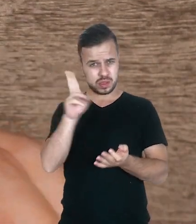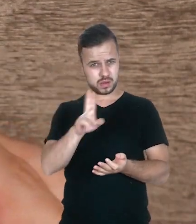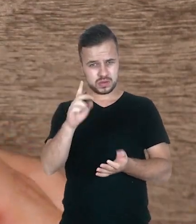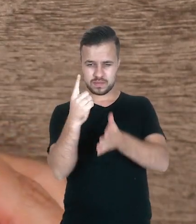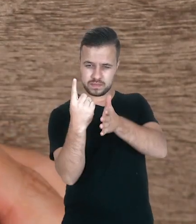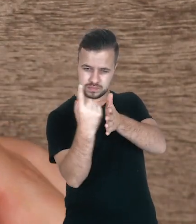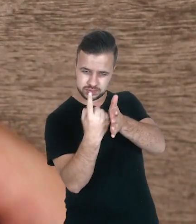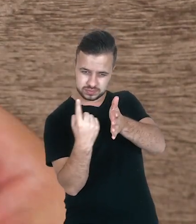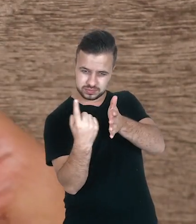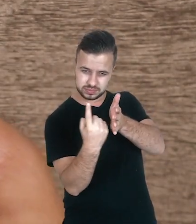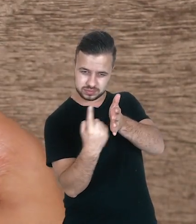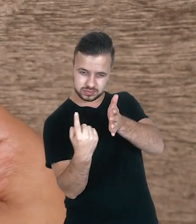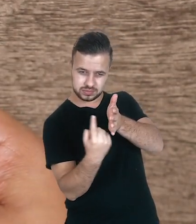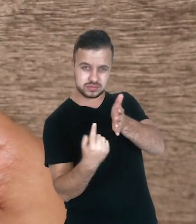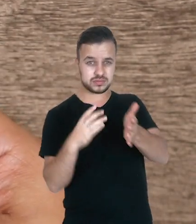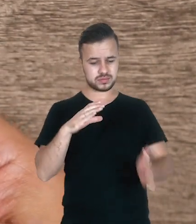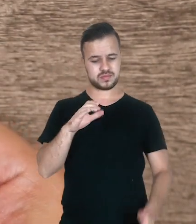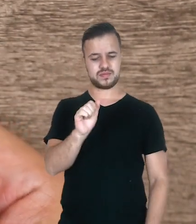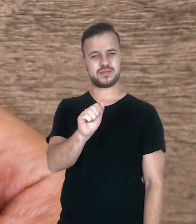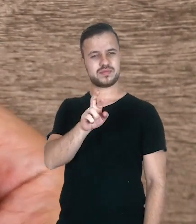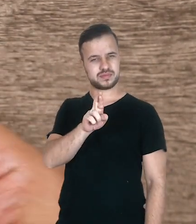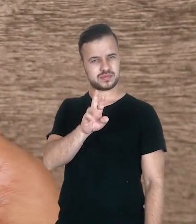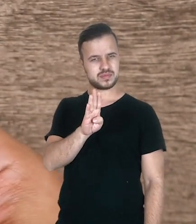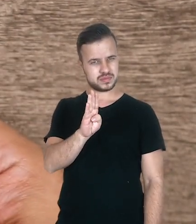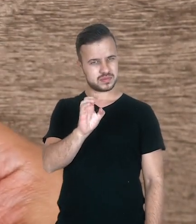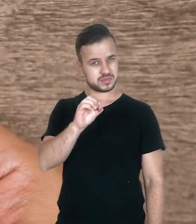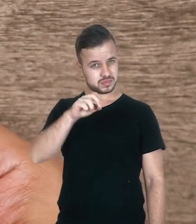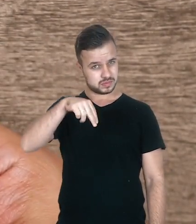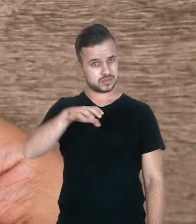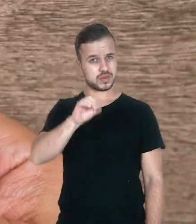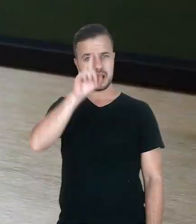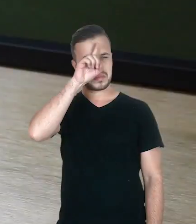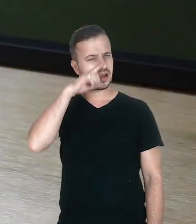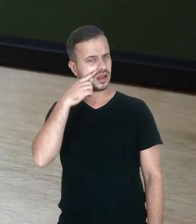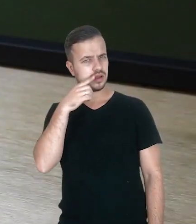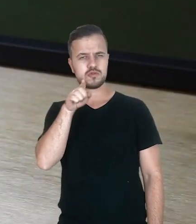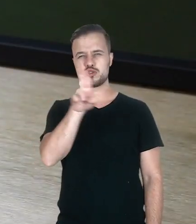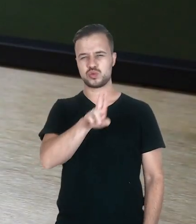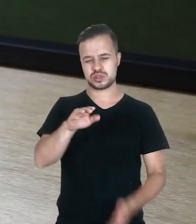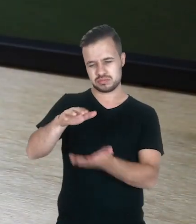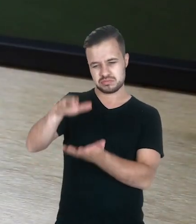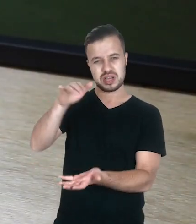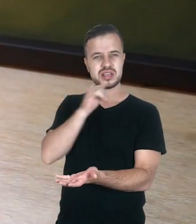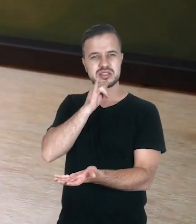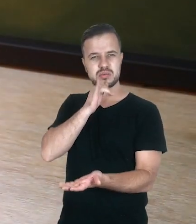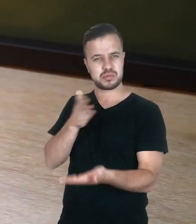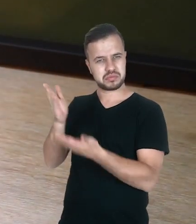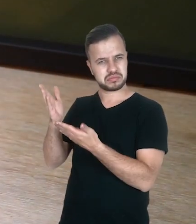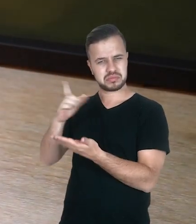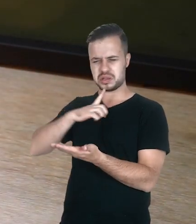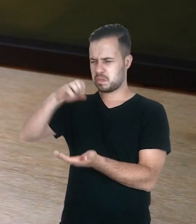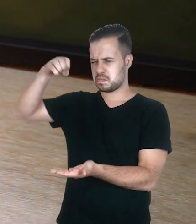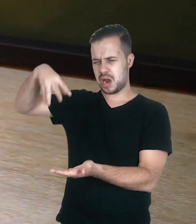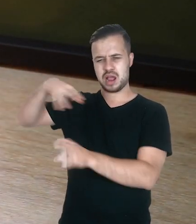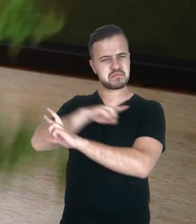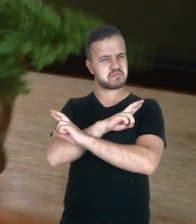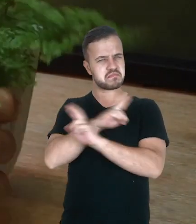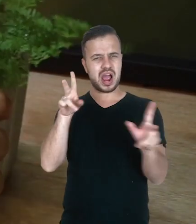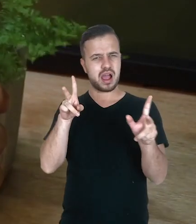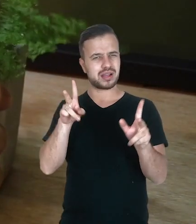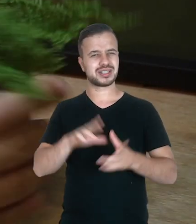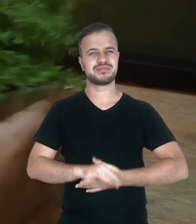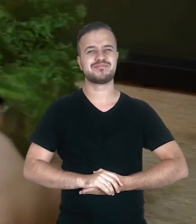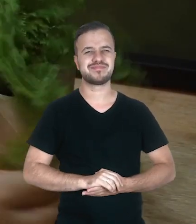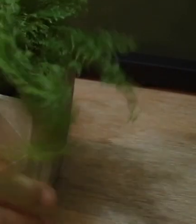carbono. Ela traz aí uma luz amarelada e se você trabalhar com uma luminária bonita como essa, você vai ter um efeito de iluminação completamente